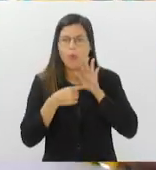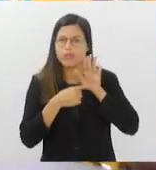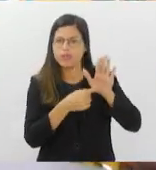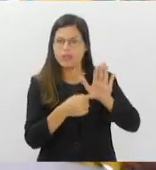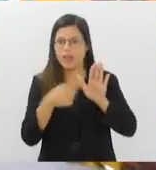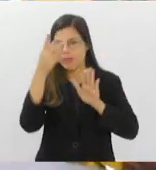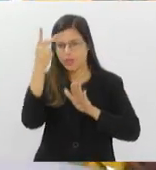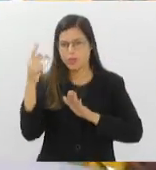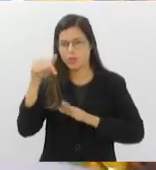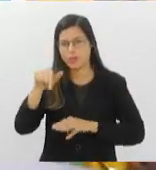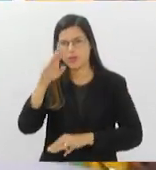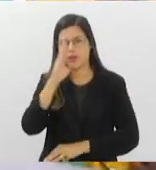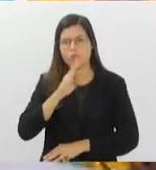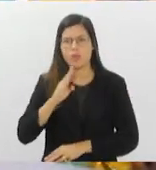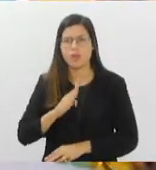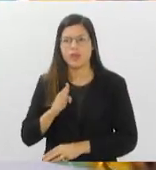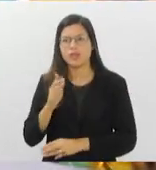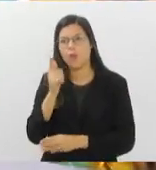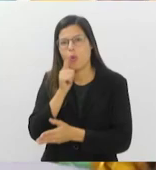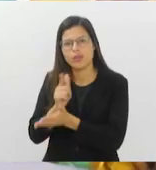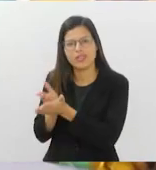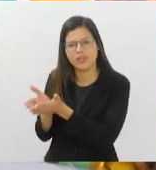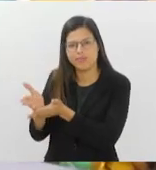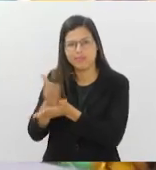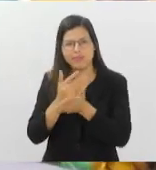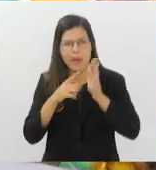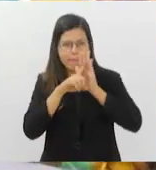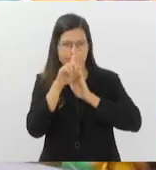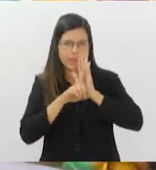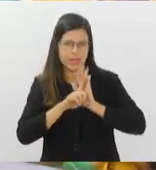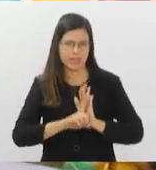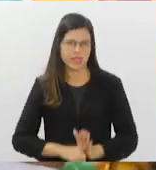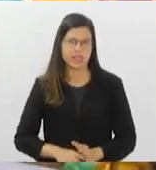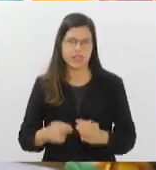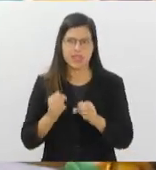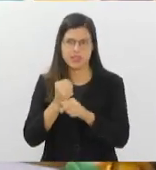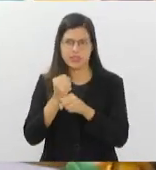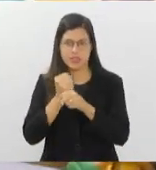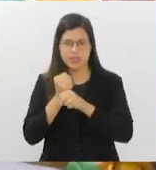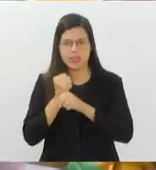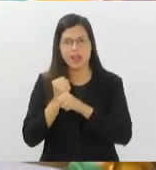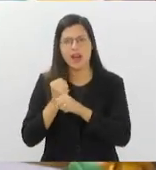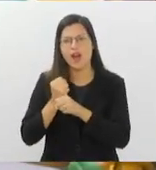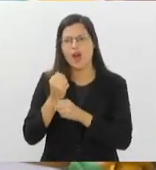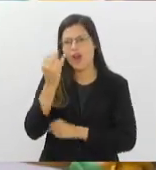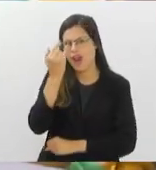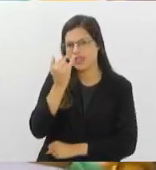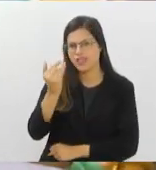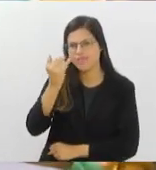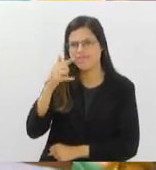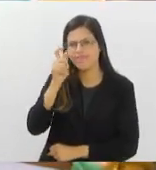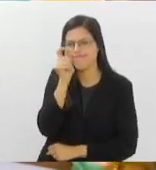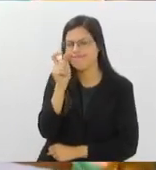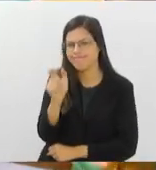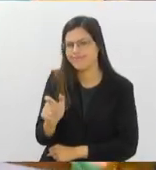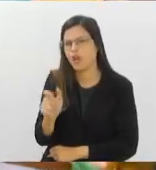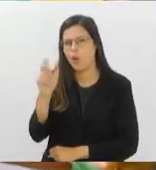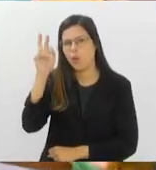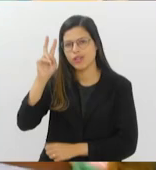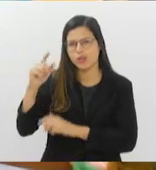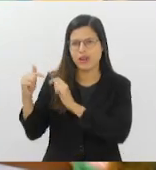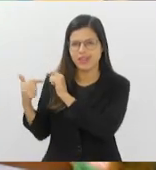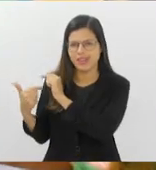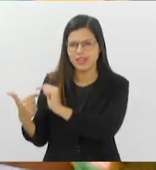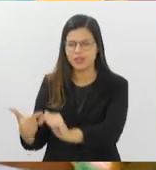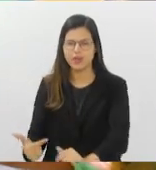às informações que eu consegui colher nas minhas pesquisas em todos esses anos. Todo o encantamento que eu tive com a história milenar,